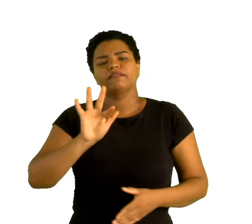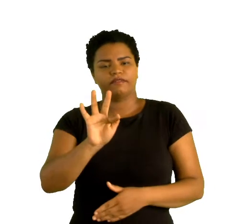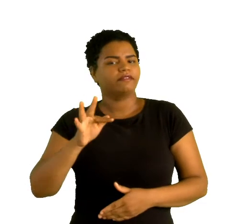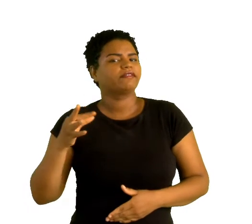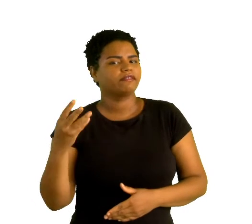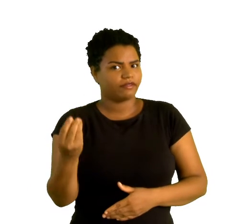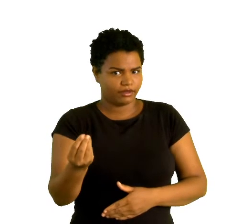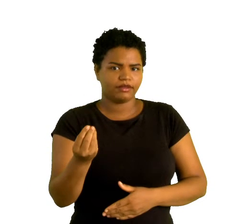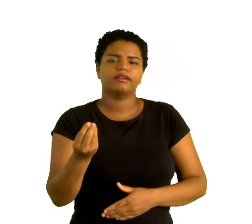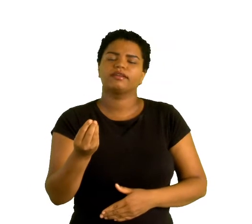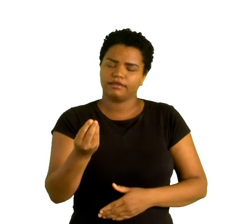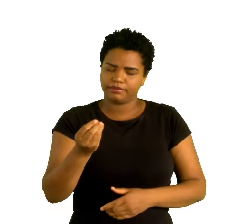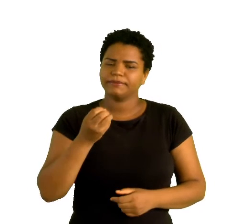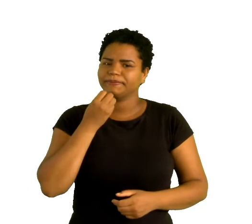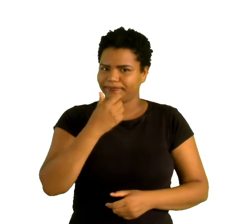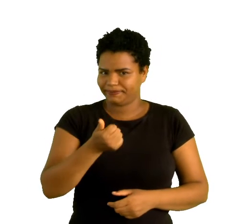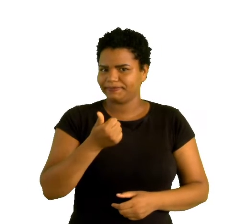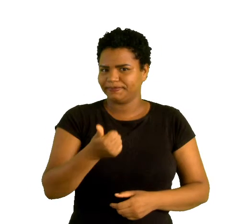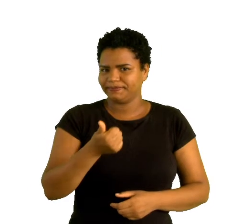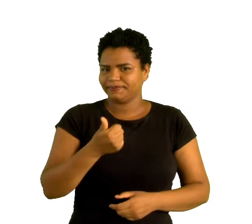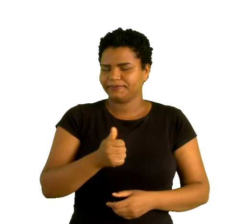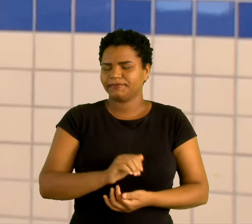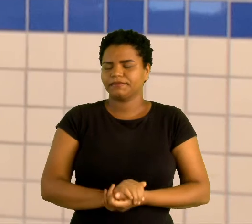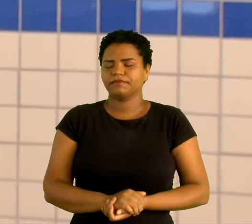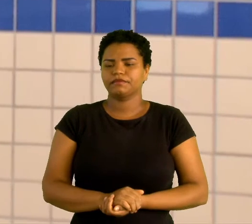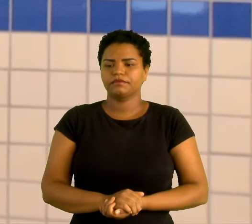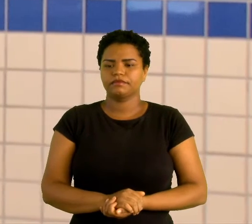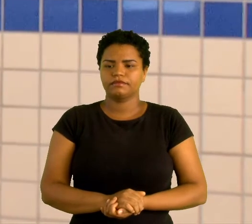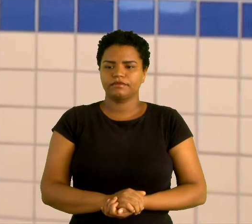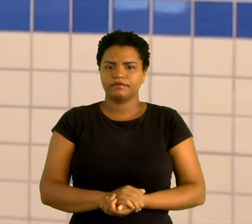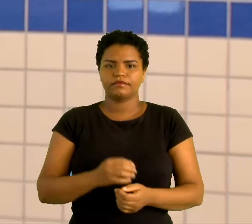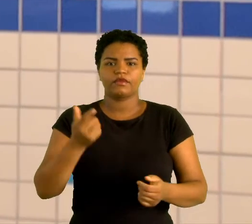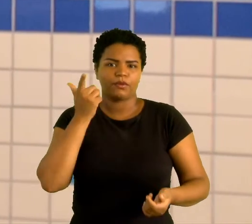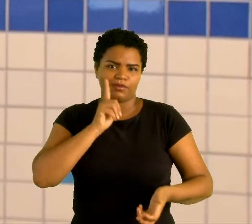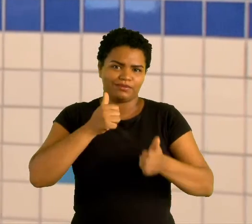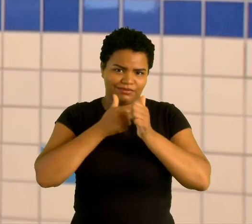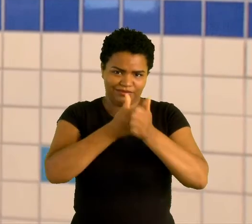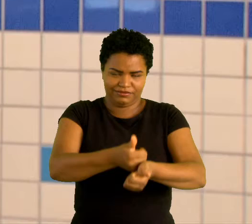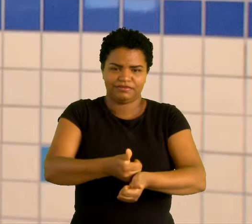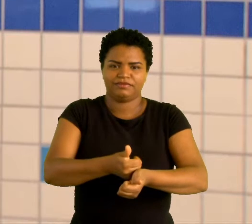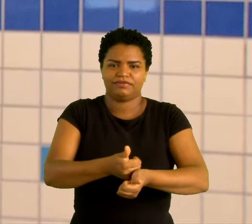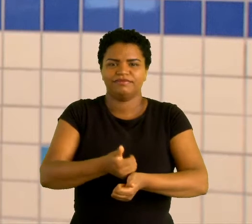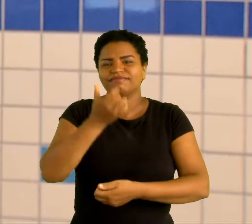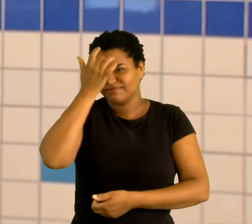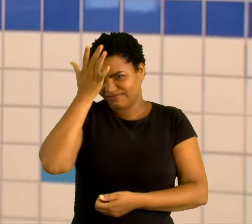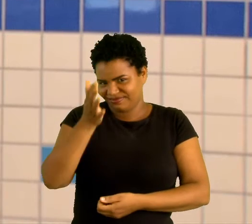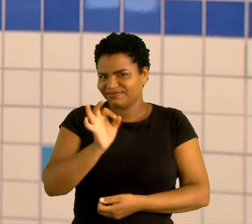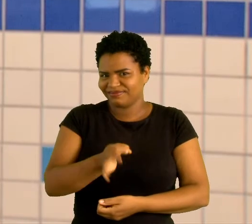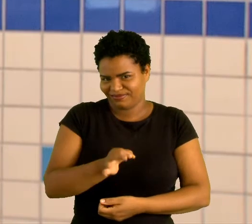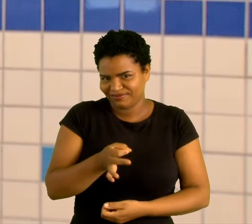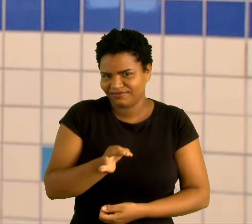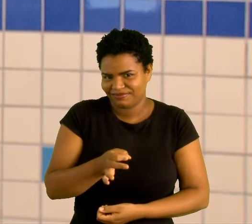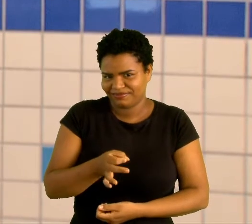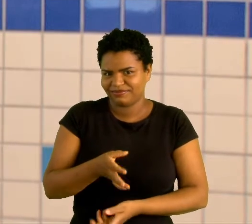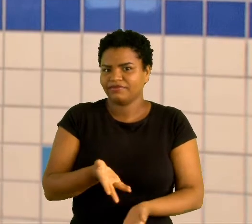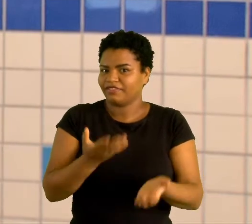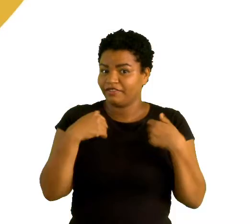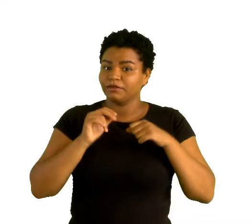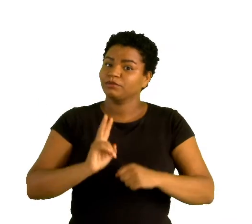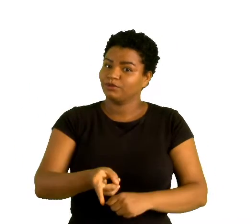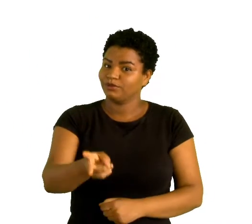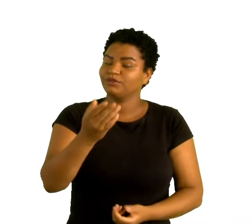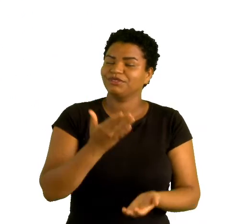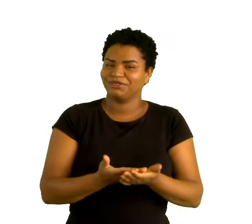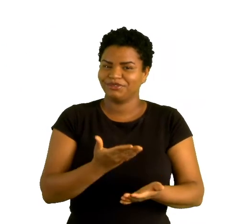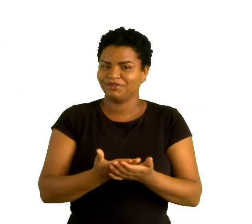Fábula. Muito bem. Estão conseguindo acompanhar? Fácil, não tá? Vamos dar continuidade aos